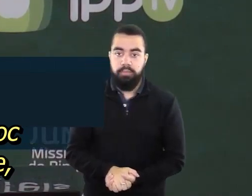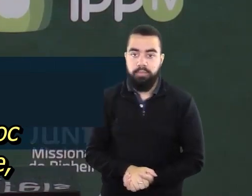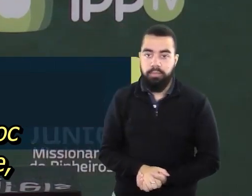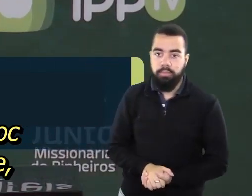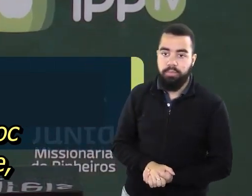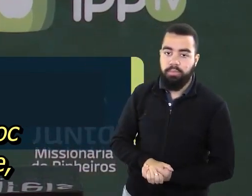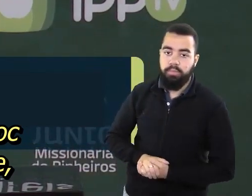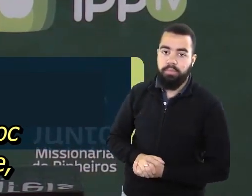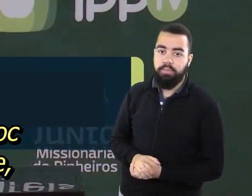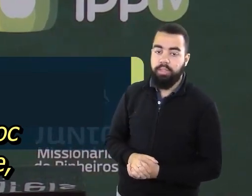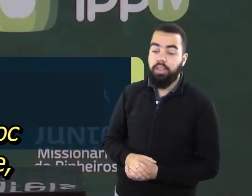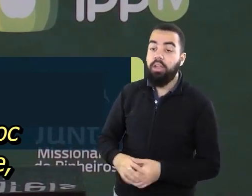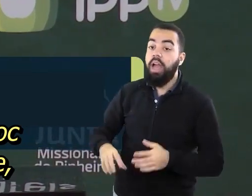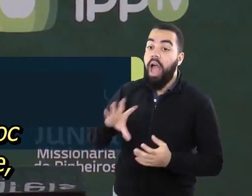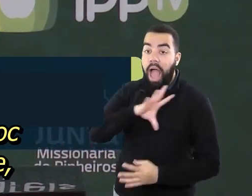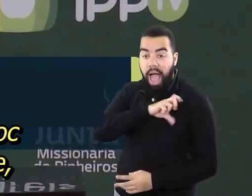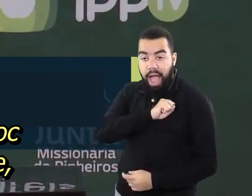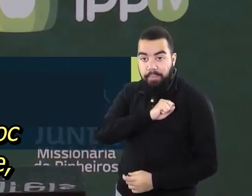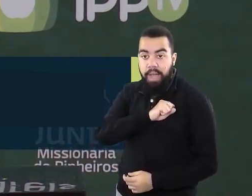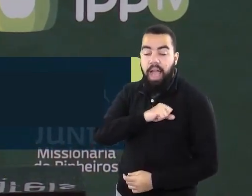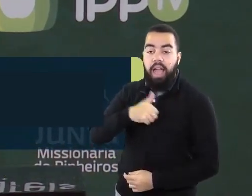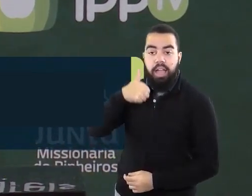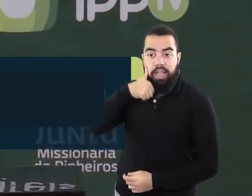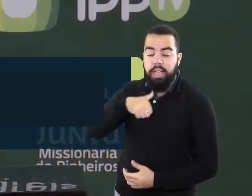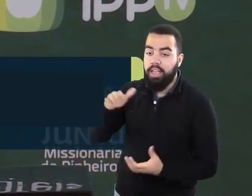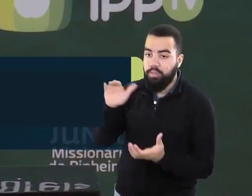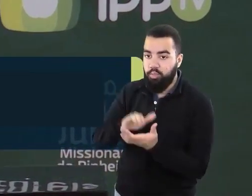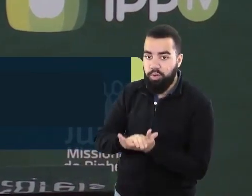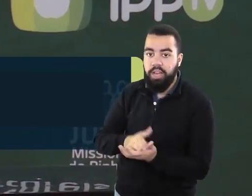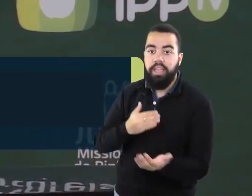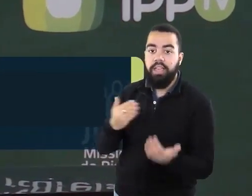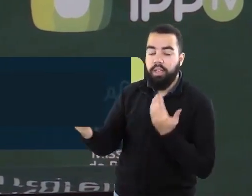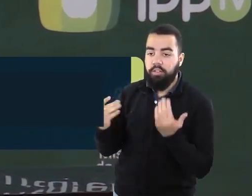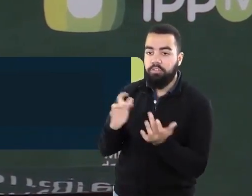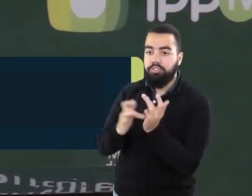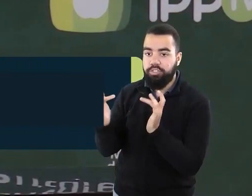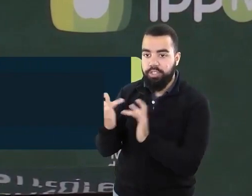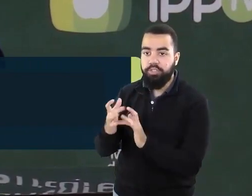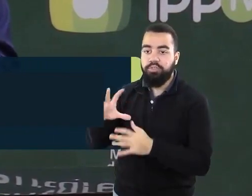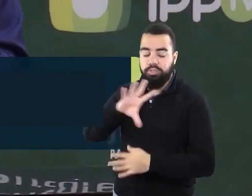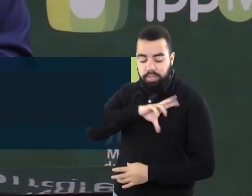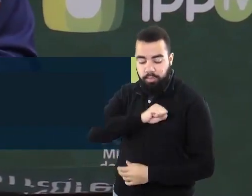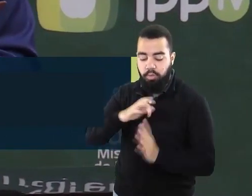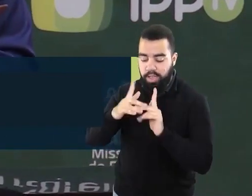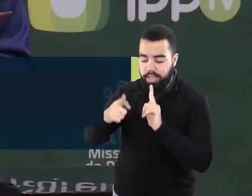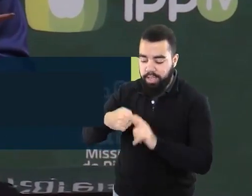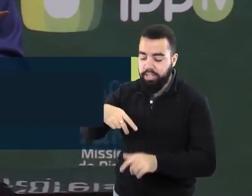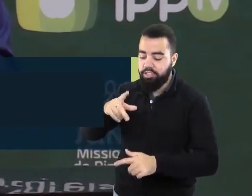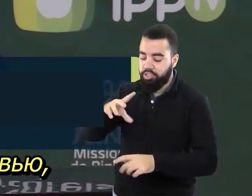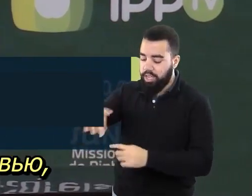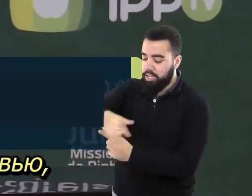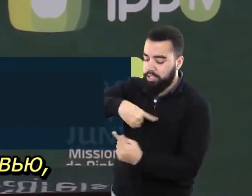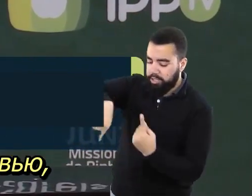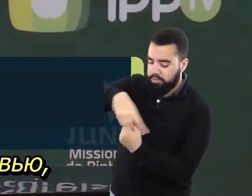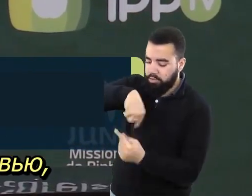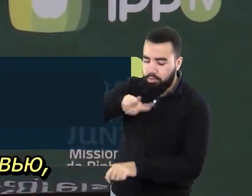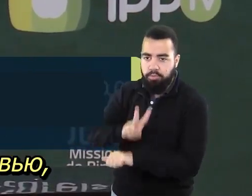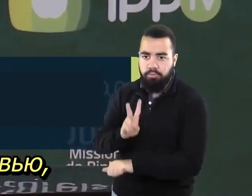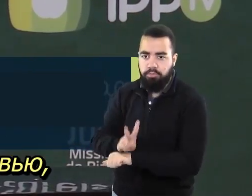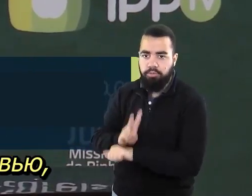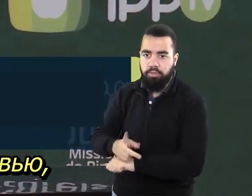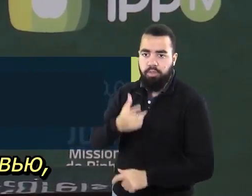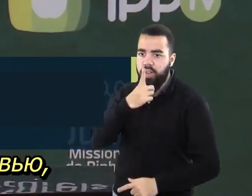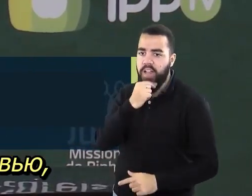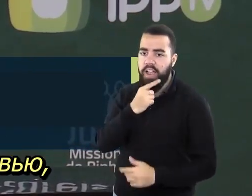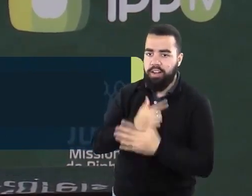como também Cristo amou a igreja, si mesmo se entregou por ela, para que a santificasse, tendo-a purificada por meio da lavagem de água pela palavra, para apresentar a si